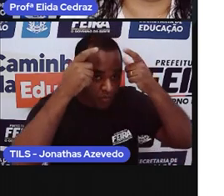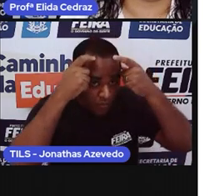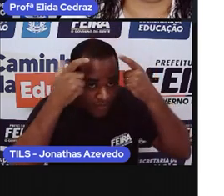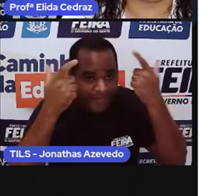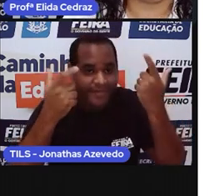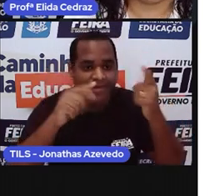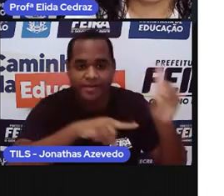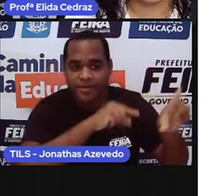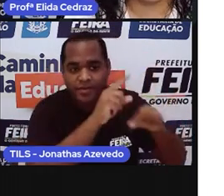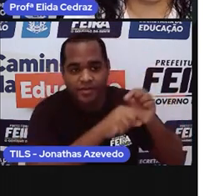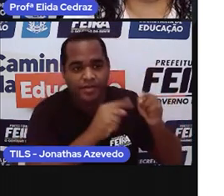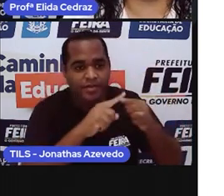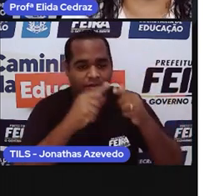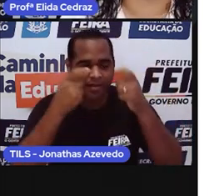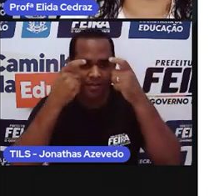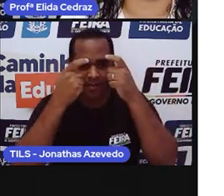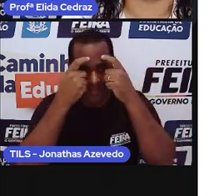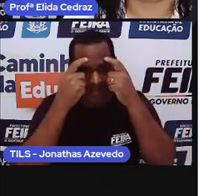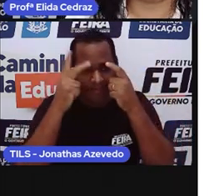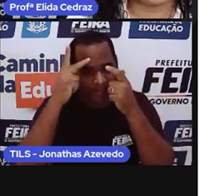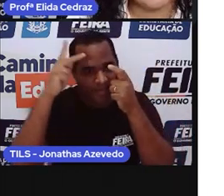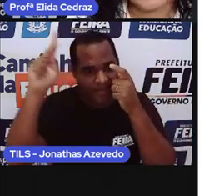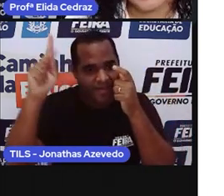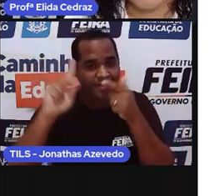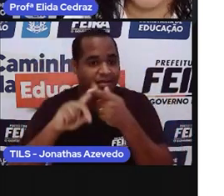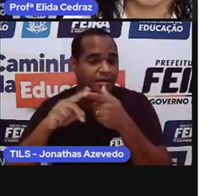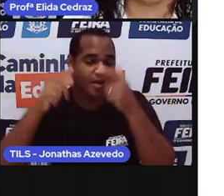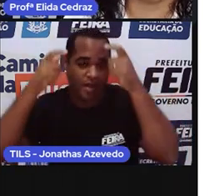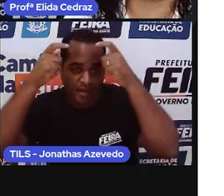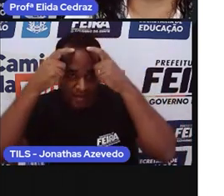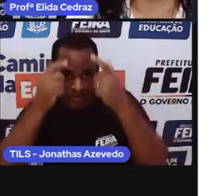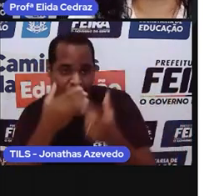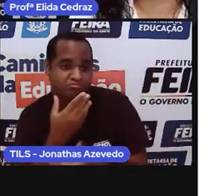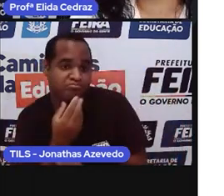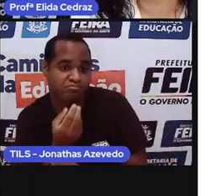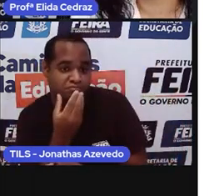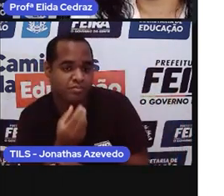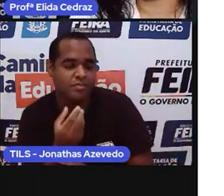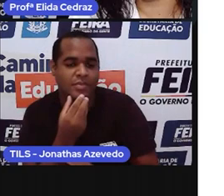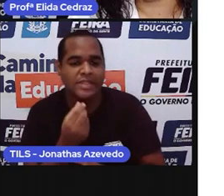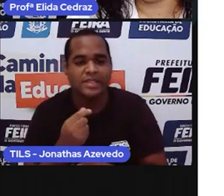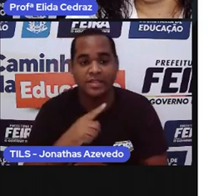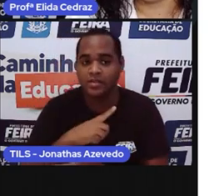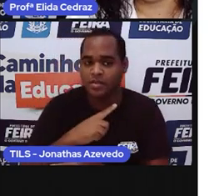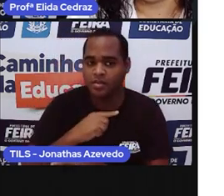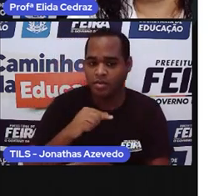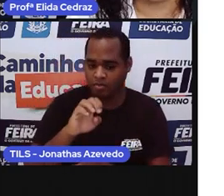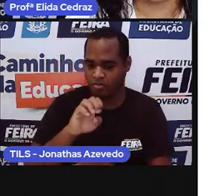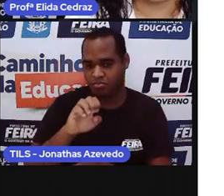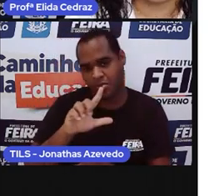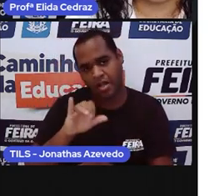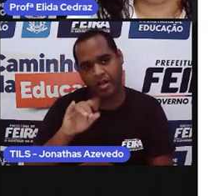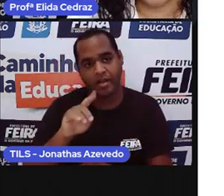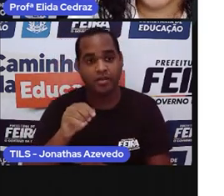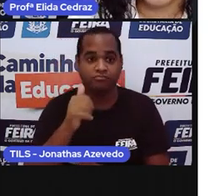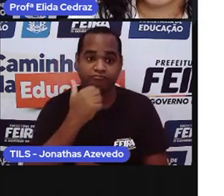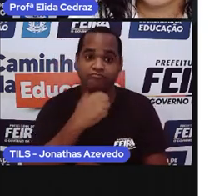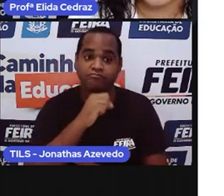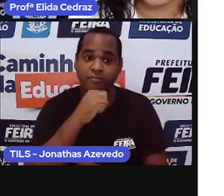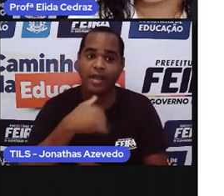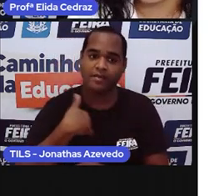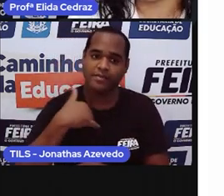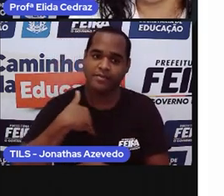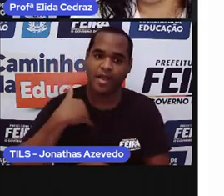da primavera, princesa da primavera, rei da primavera. Então, como a Proélida tem idade de ser mãe